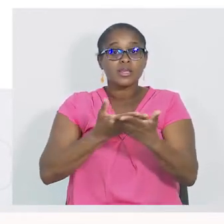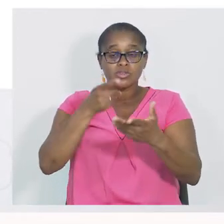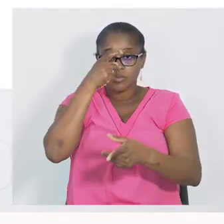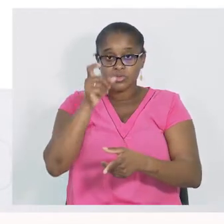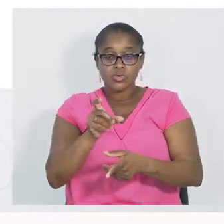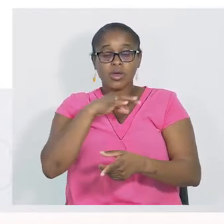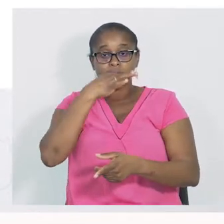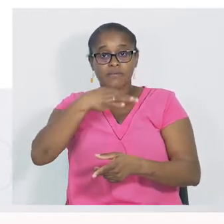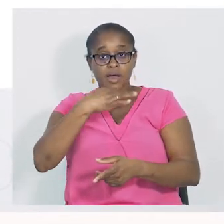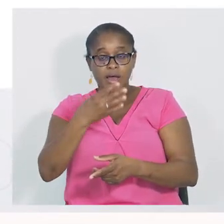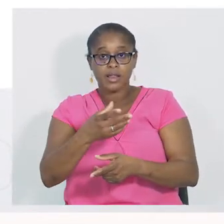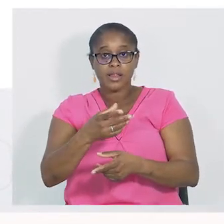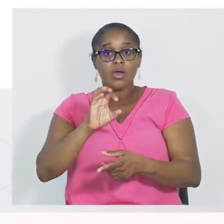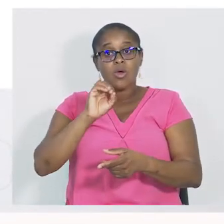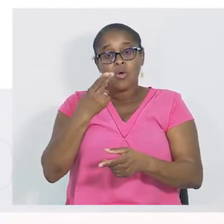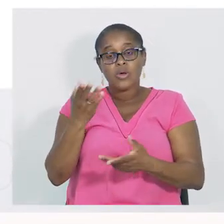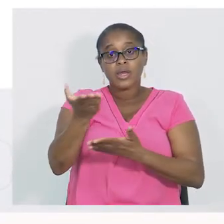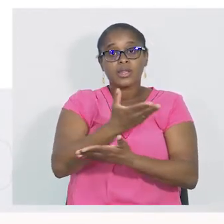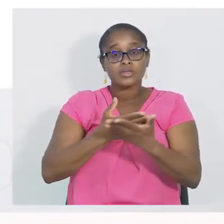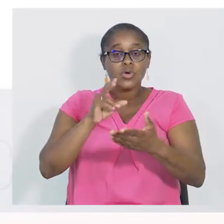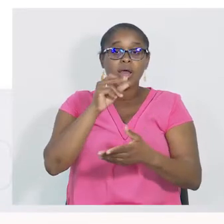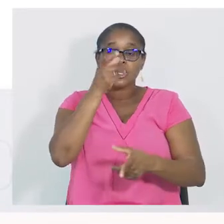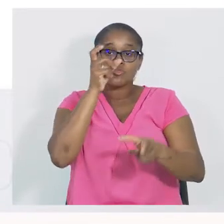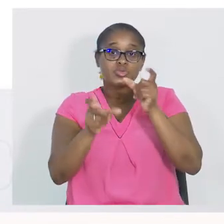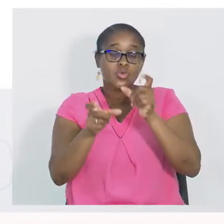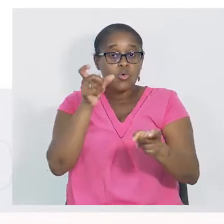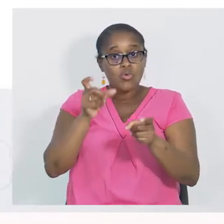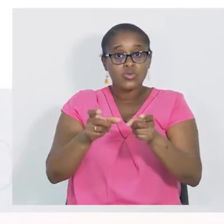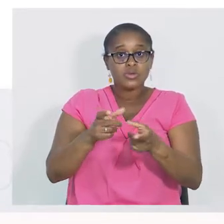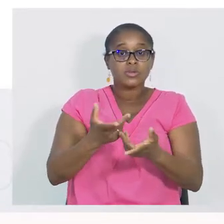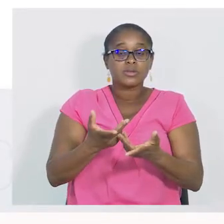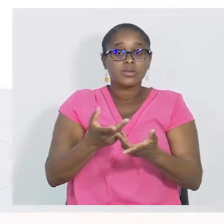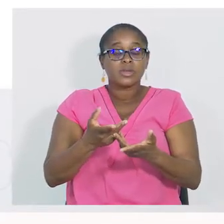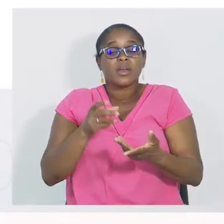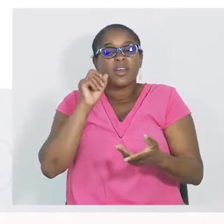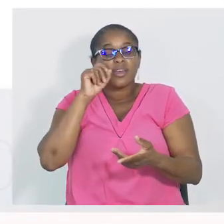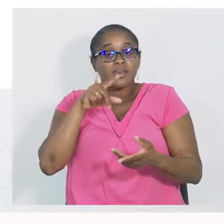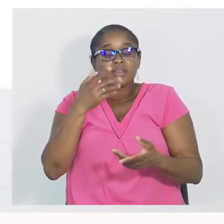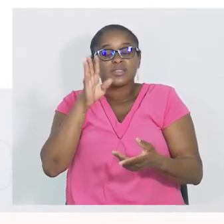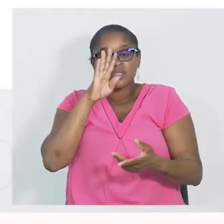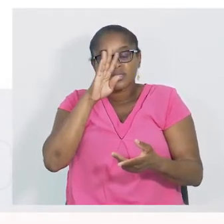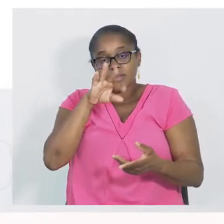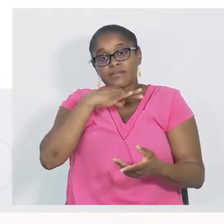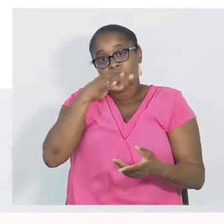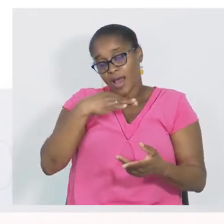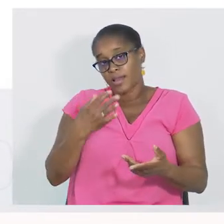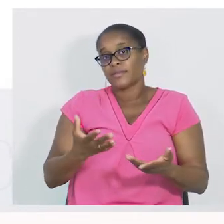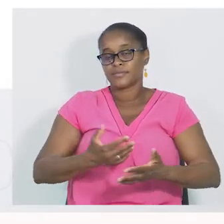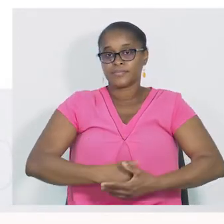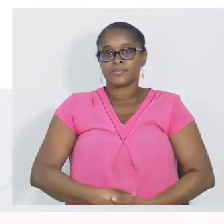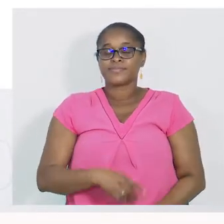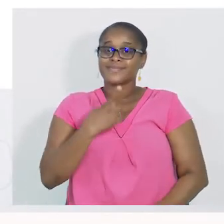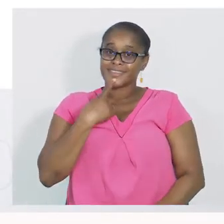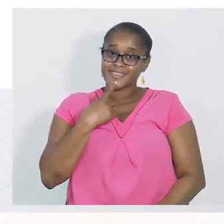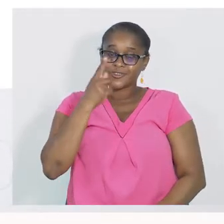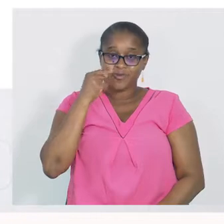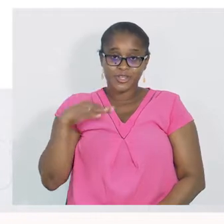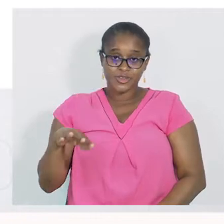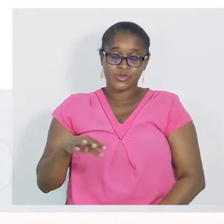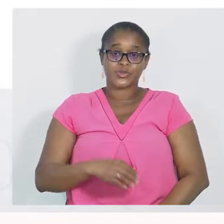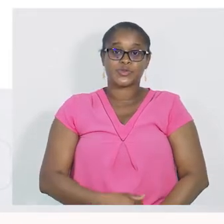A distância entre a pessoa que fala e um determinado objeto. Ou